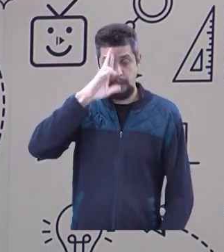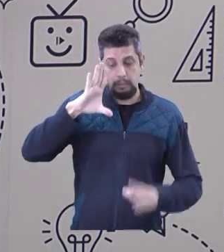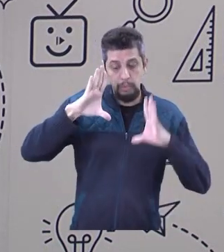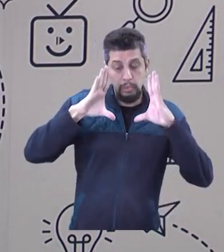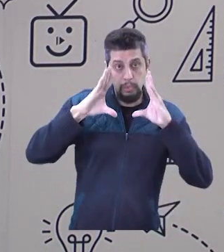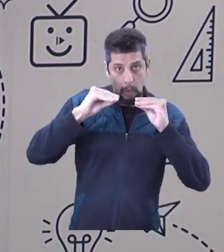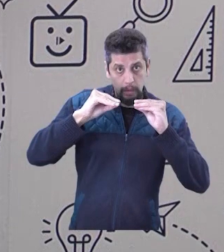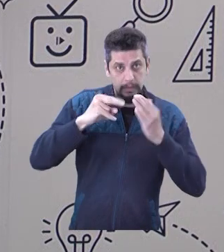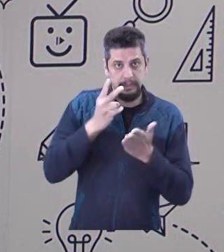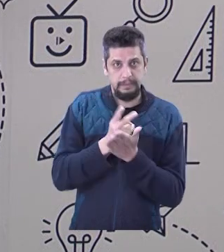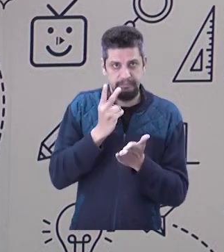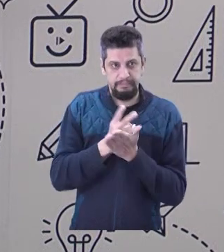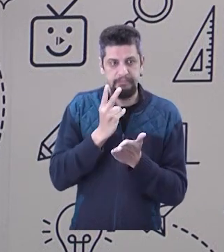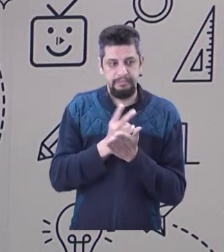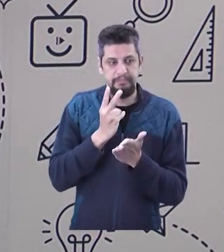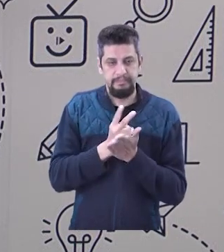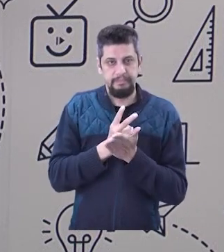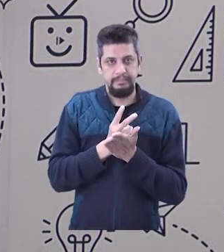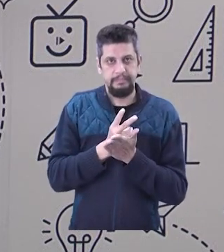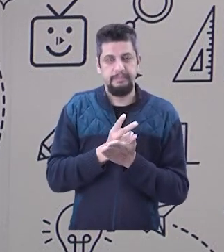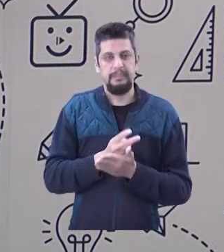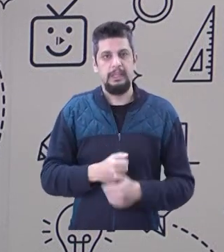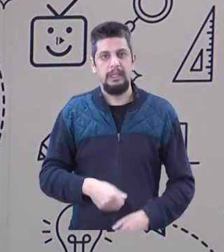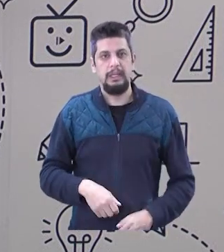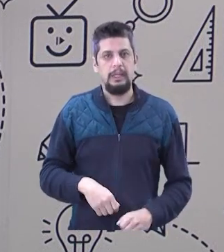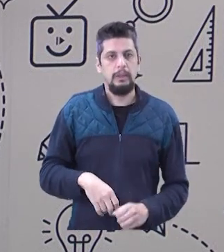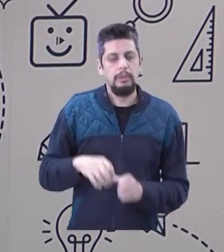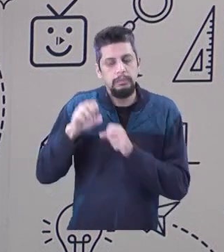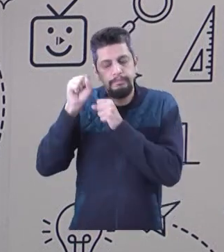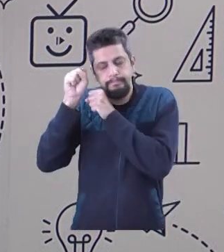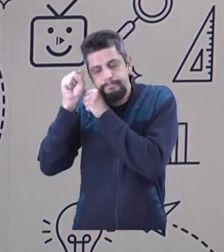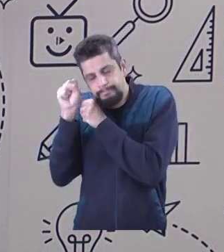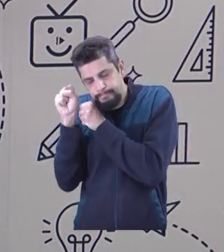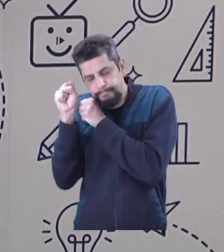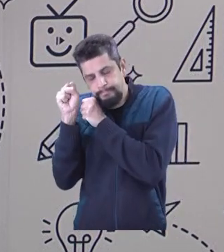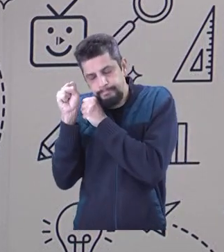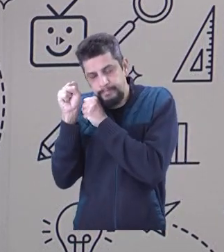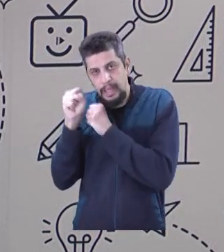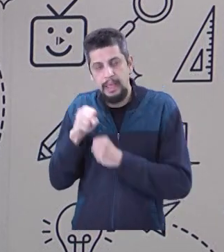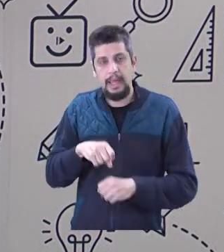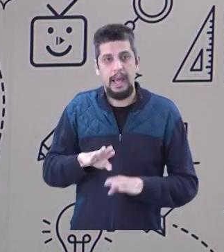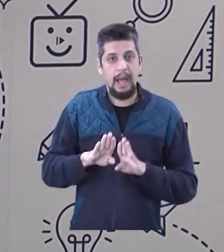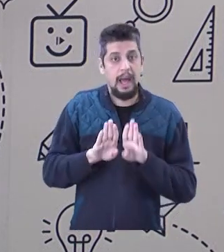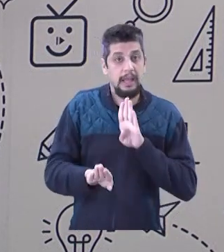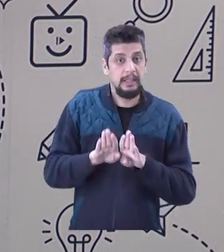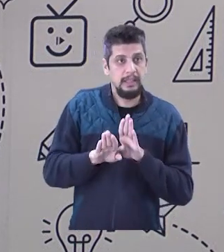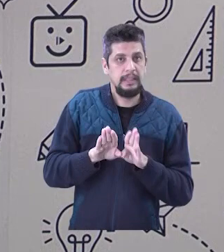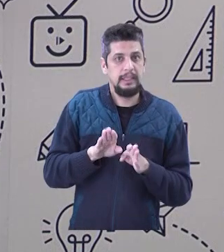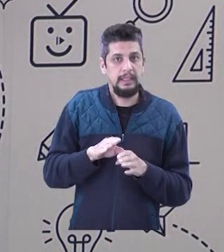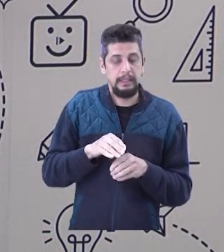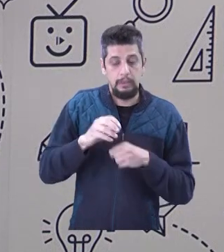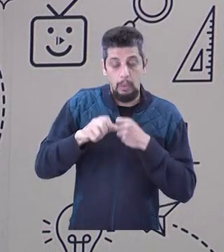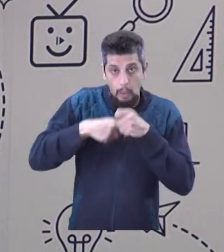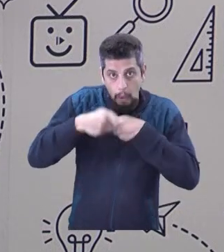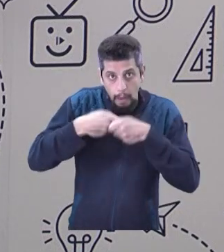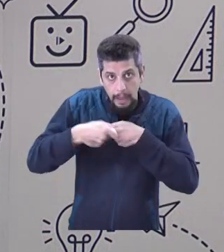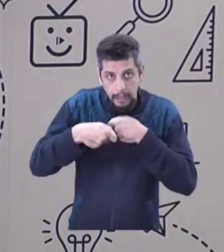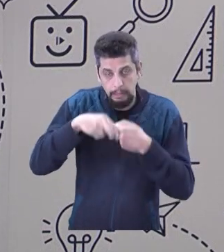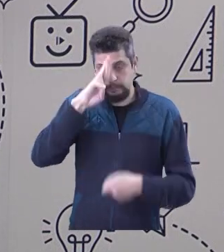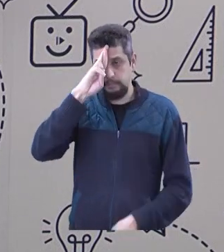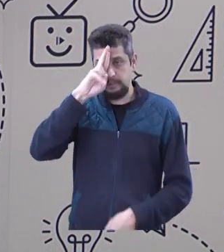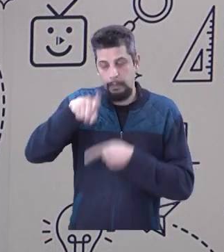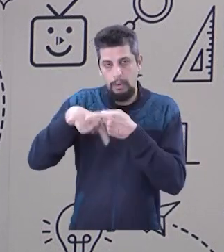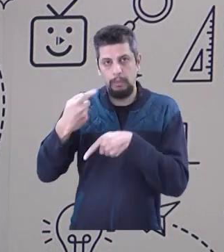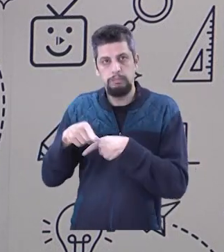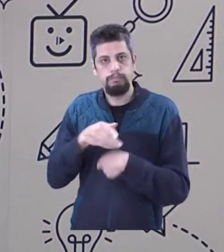né? Começo da noite é sempre o jantar, sempre à noite. E dormir? Normalmente, a gente janta e vai dormir.